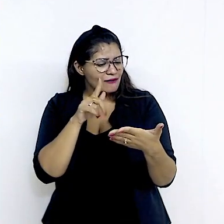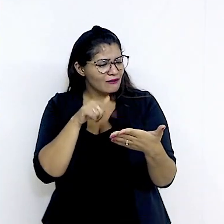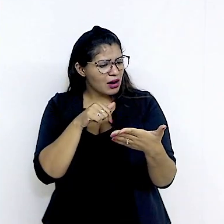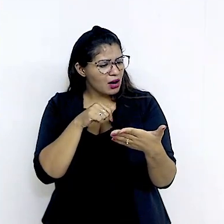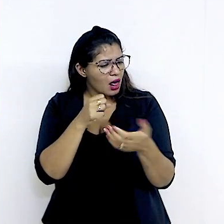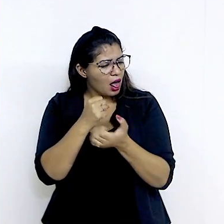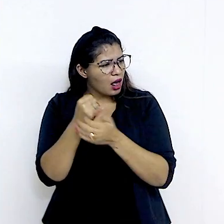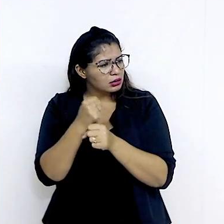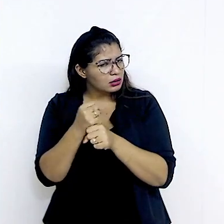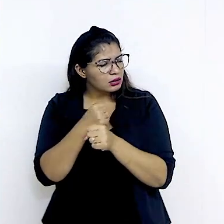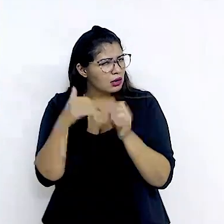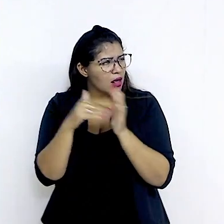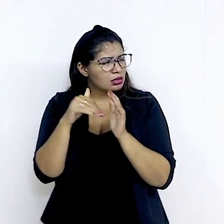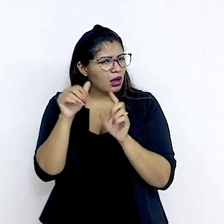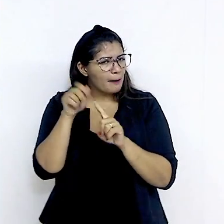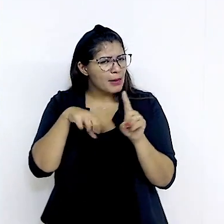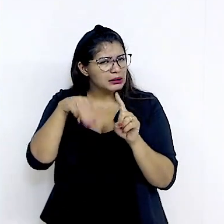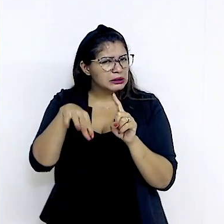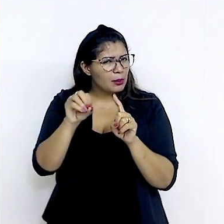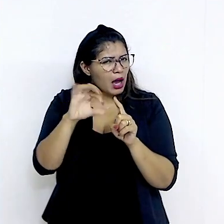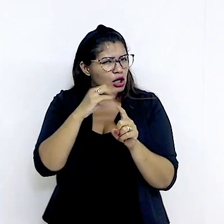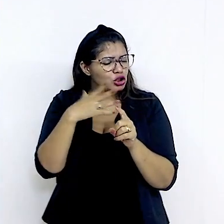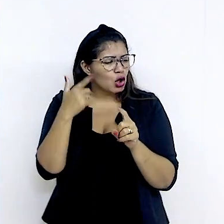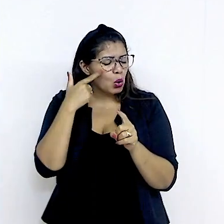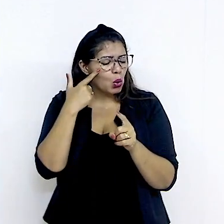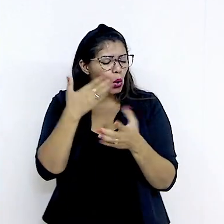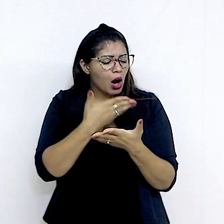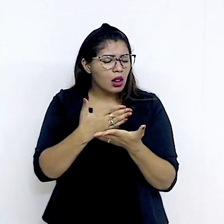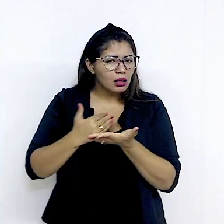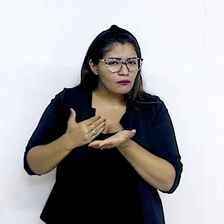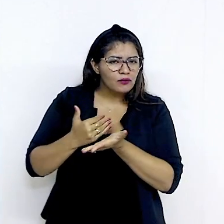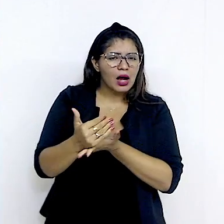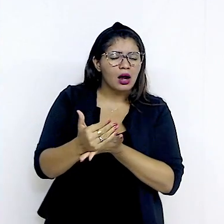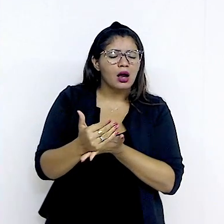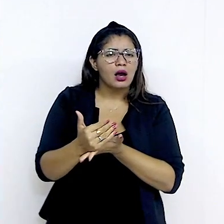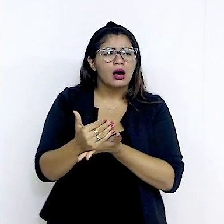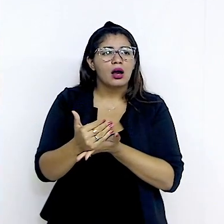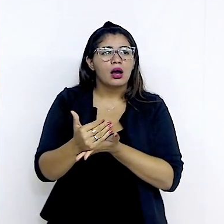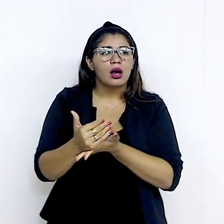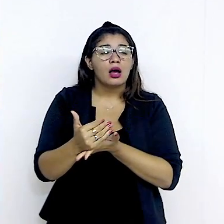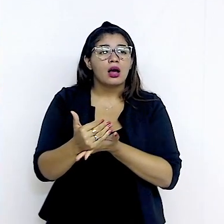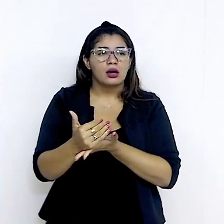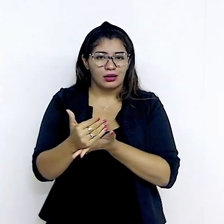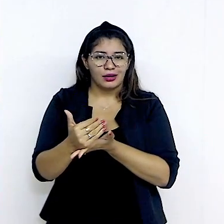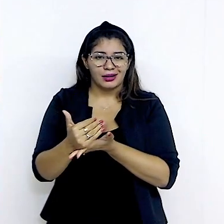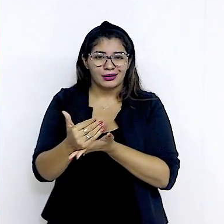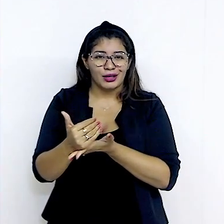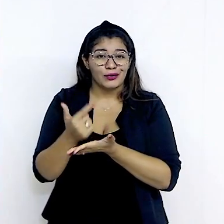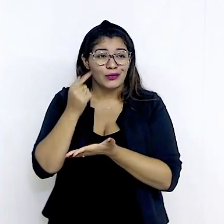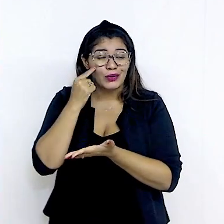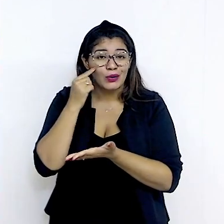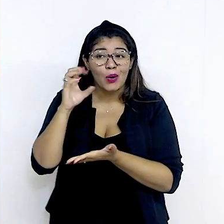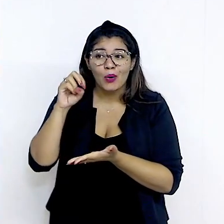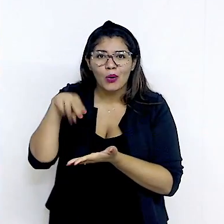ano, até agora, até maio, o item que está na frente da nossa balança comercial é ouro, o que